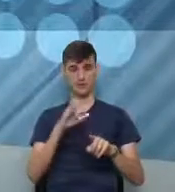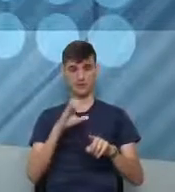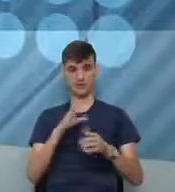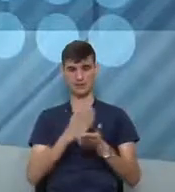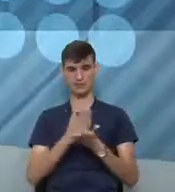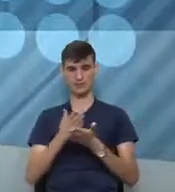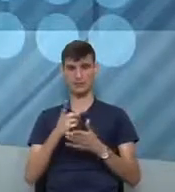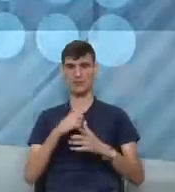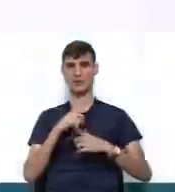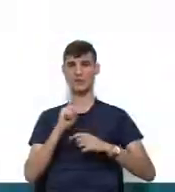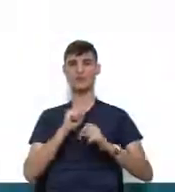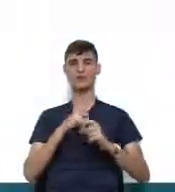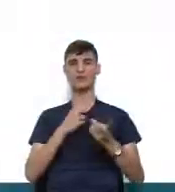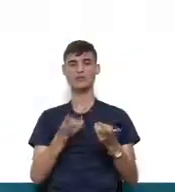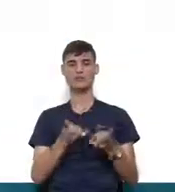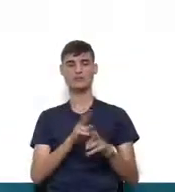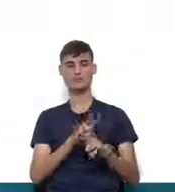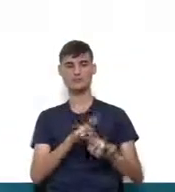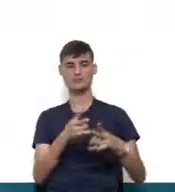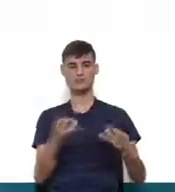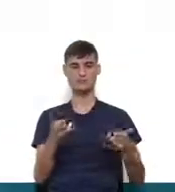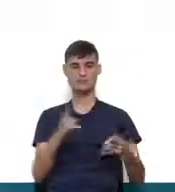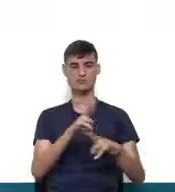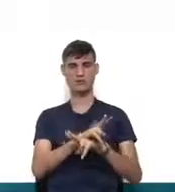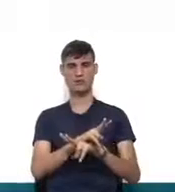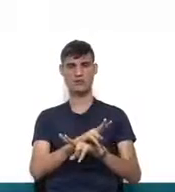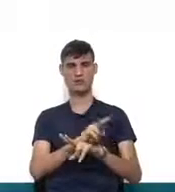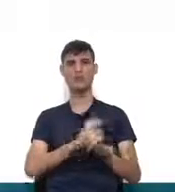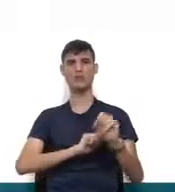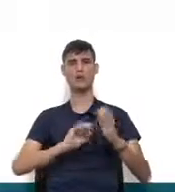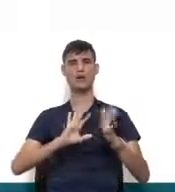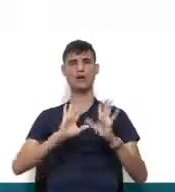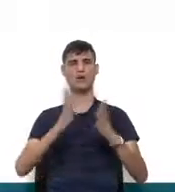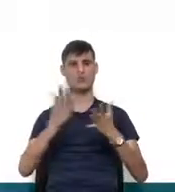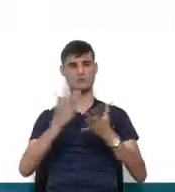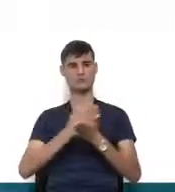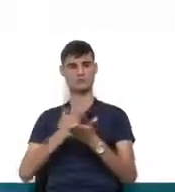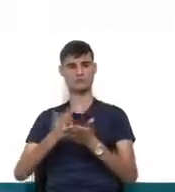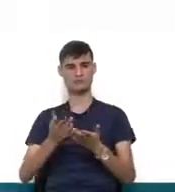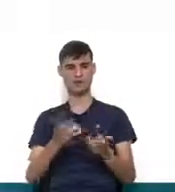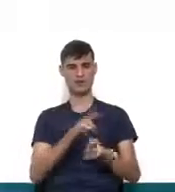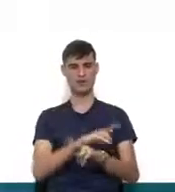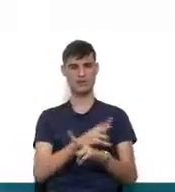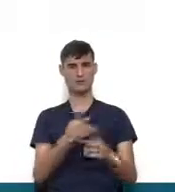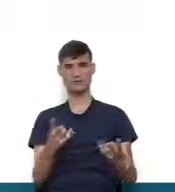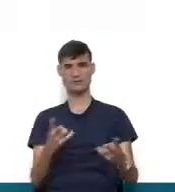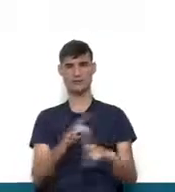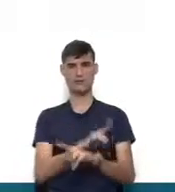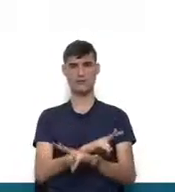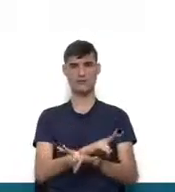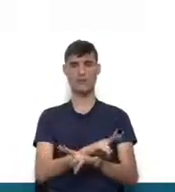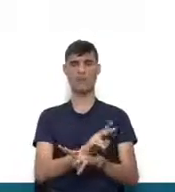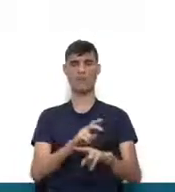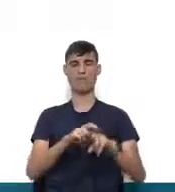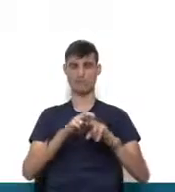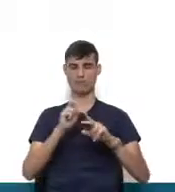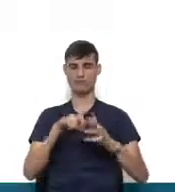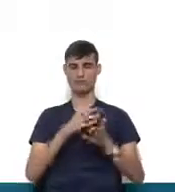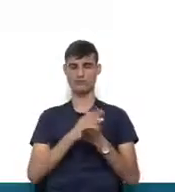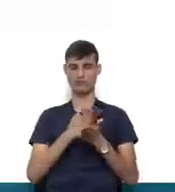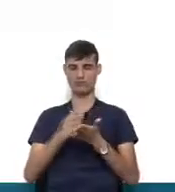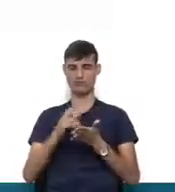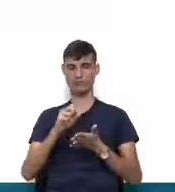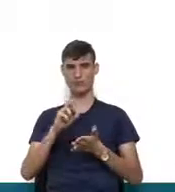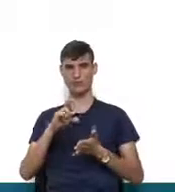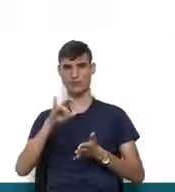gente tem a série alternada. Veja o que acontece na série alternada. Elas são as séries